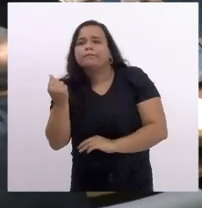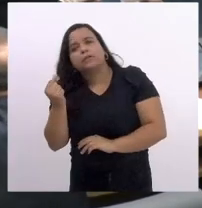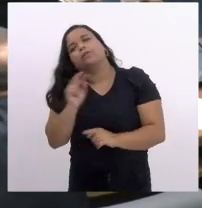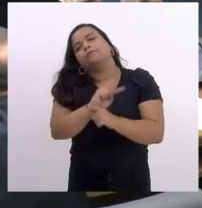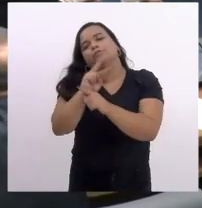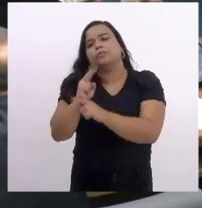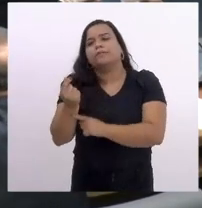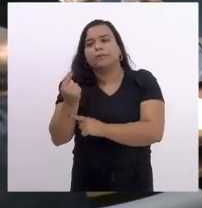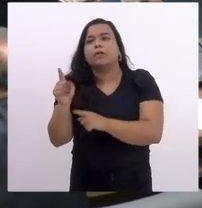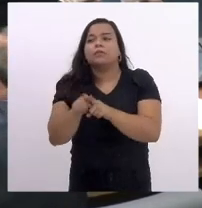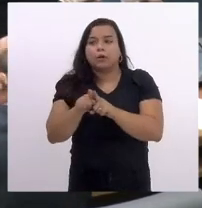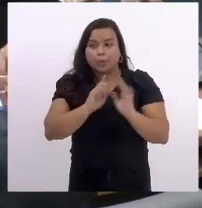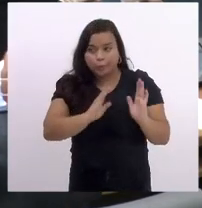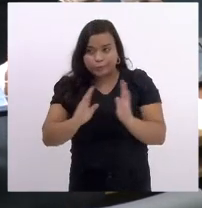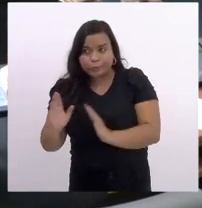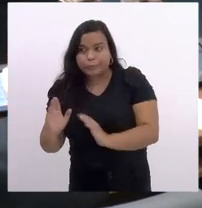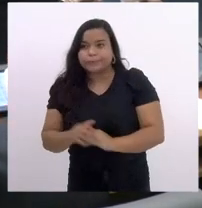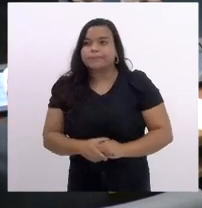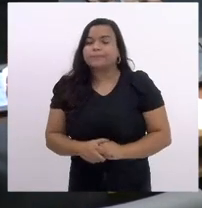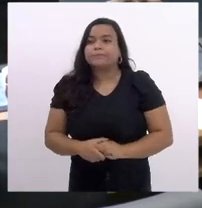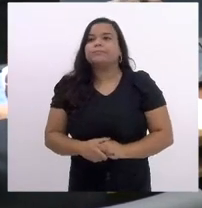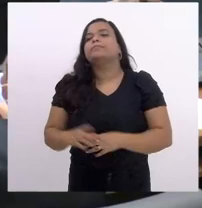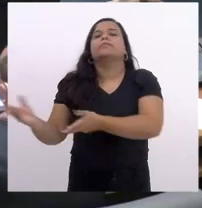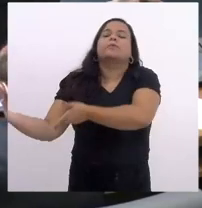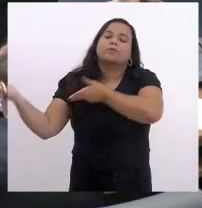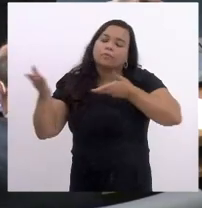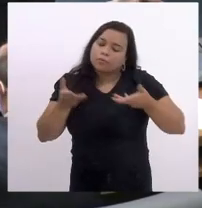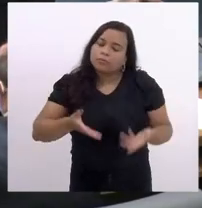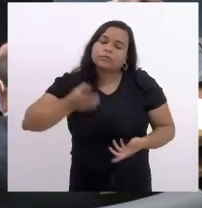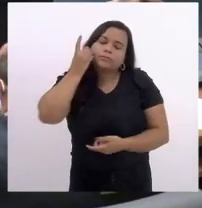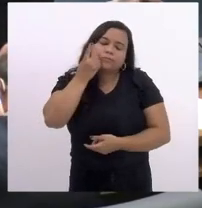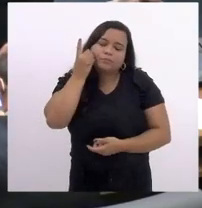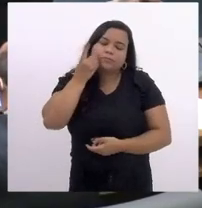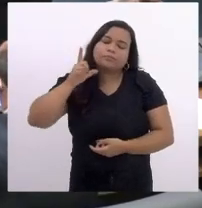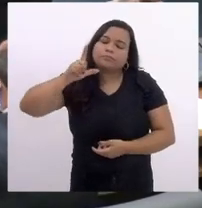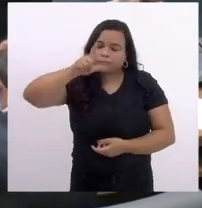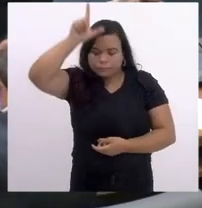Controle. A presidência convida o deputado Luiz Paulo para emitir parecer.